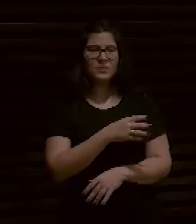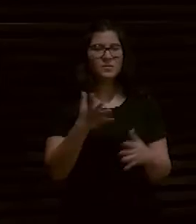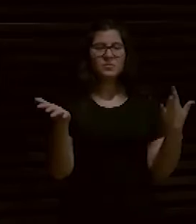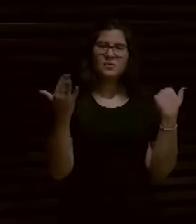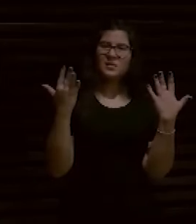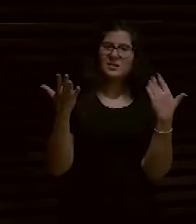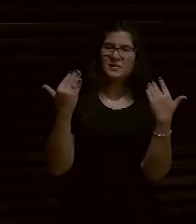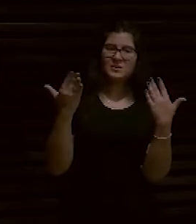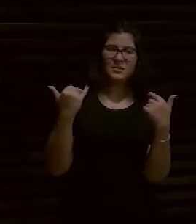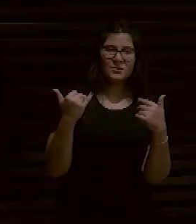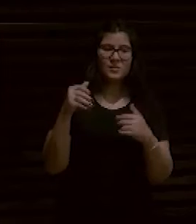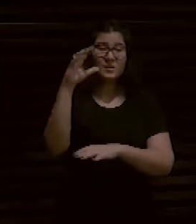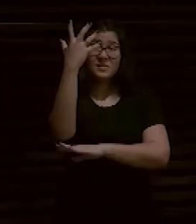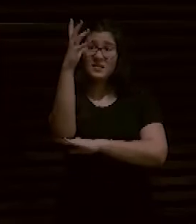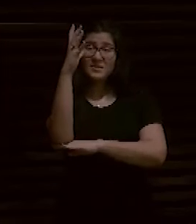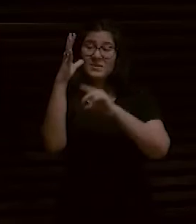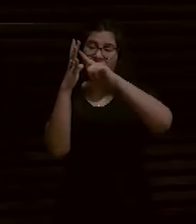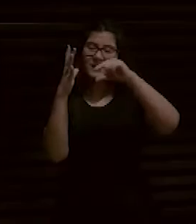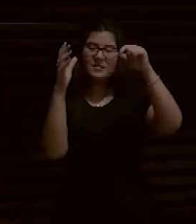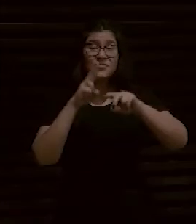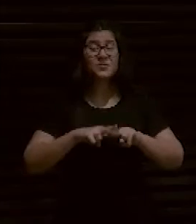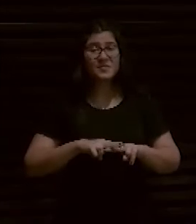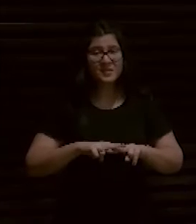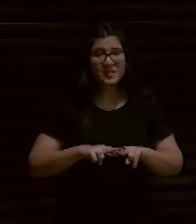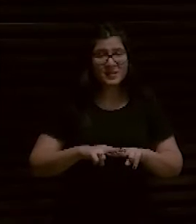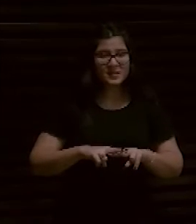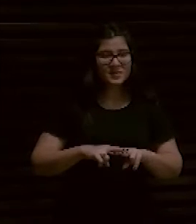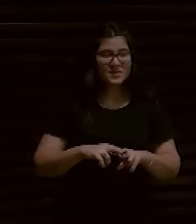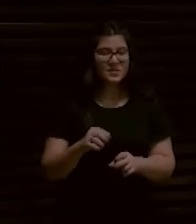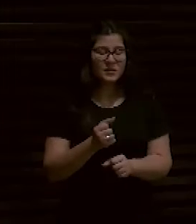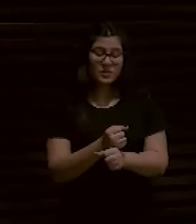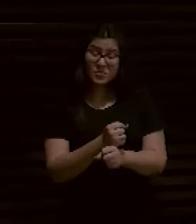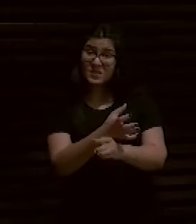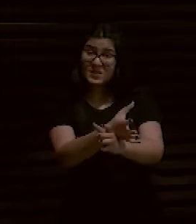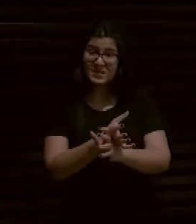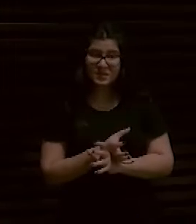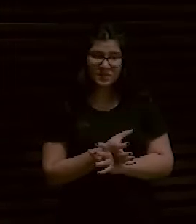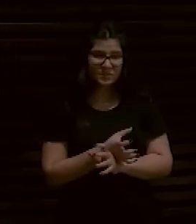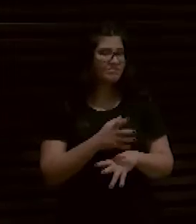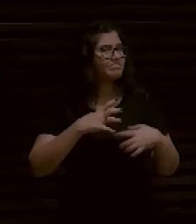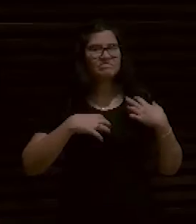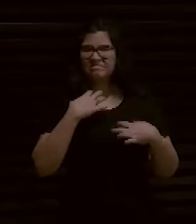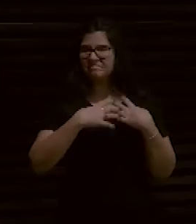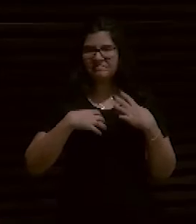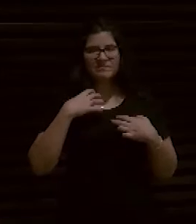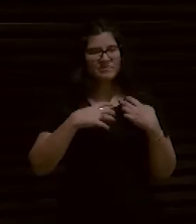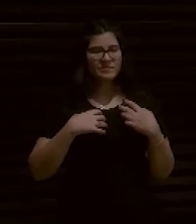a sua folha fica verde, e no ano de sequidão não se